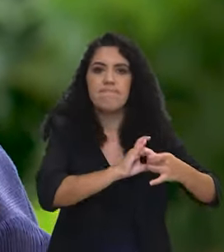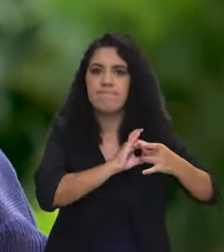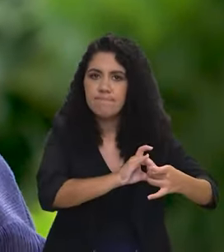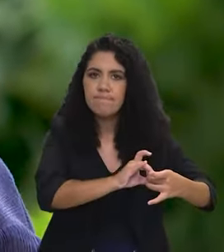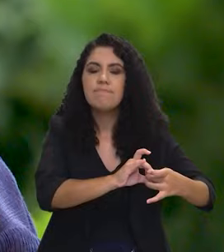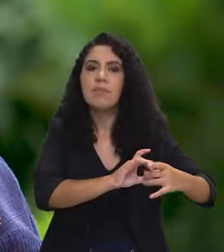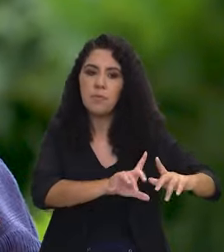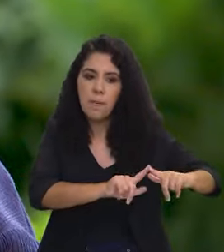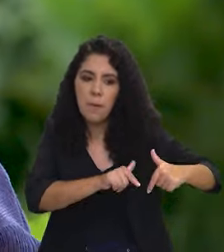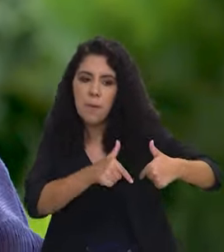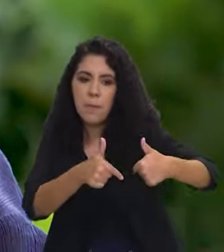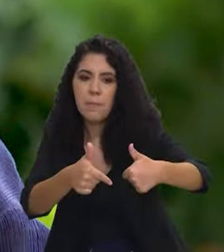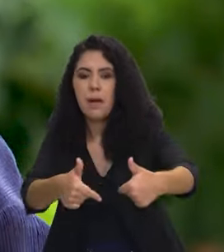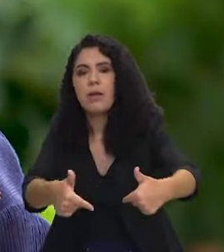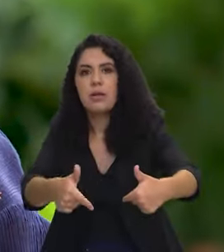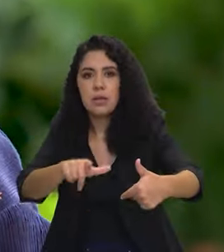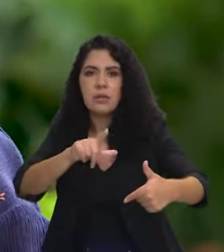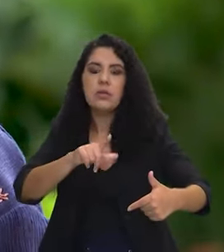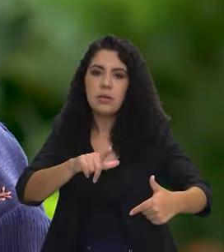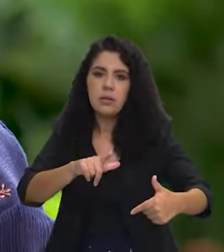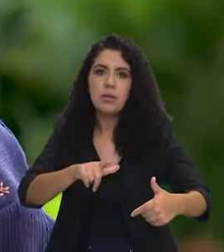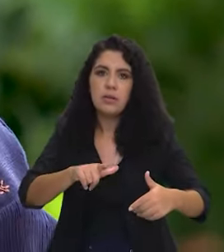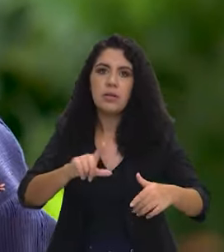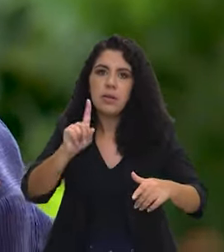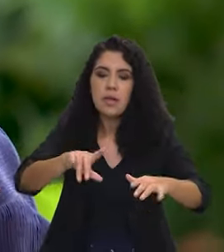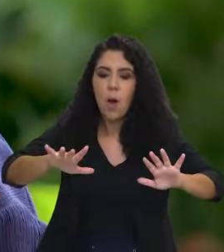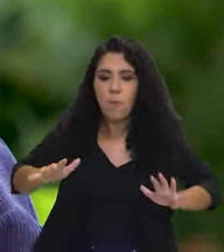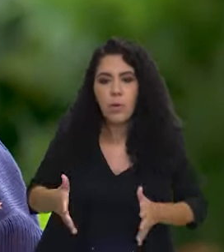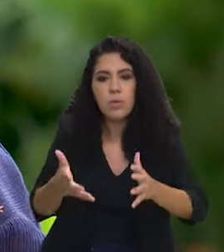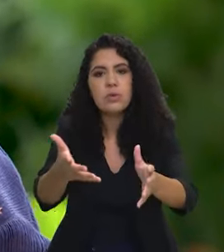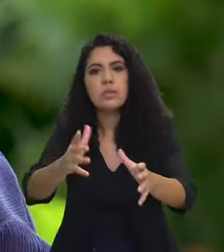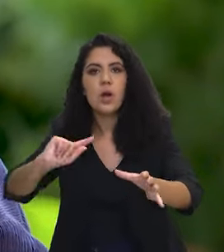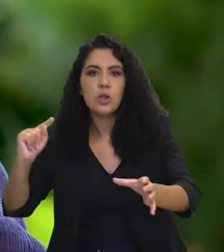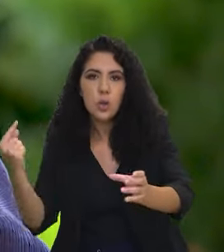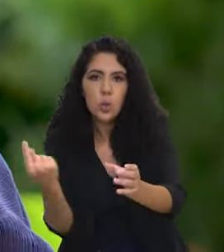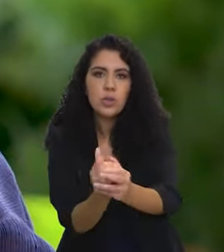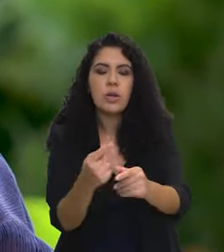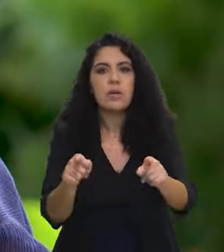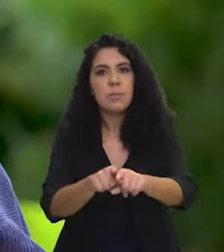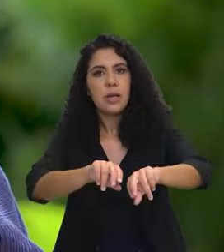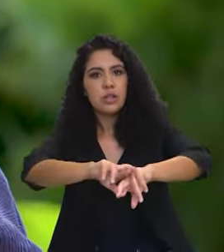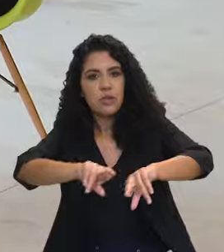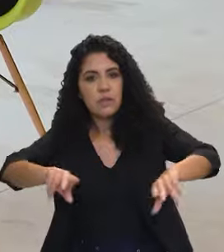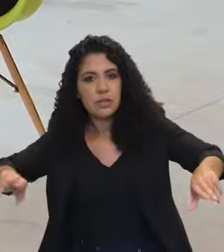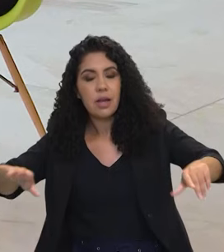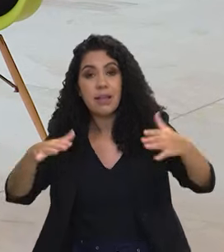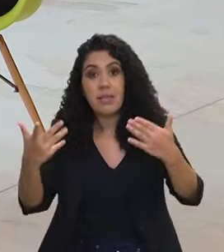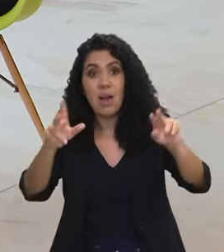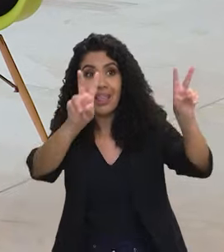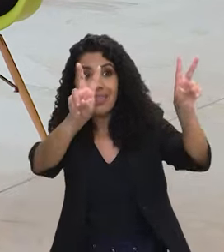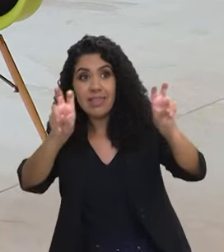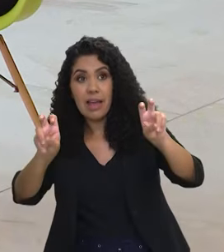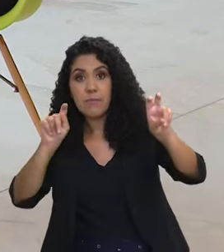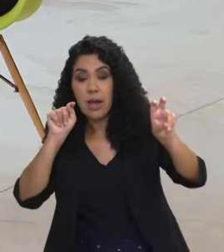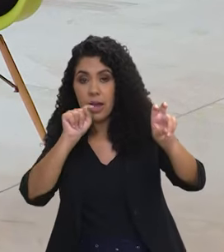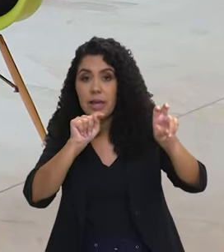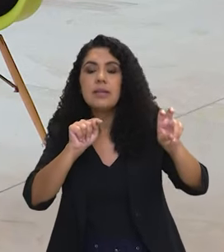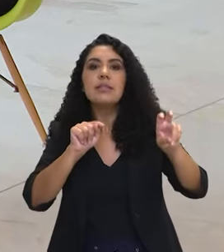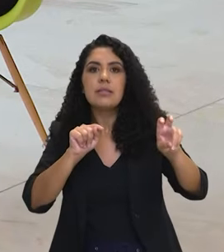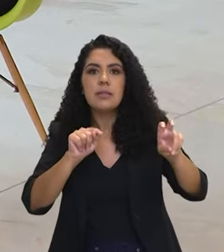e a participação da sociedade civil a tudo isso que é esse trabalho de promoção da inclusão e da diversidade. Então, eu acho que o tema ele